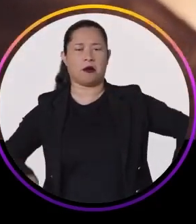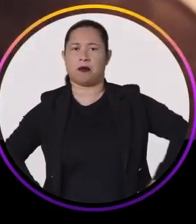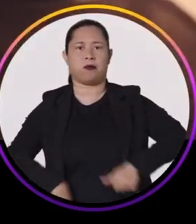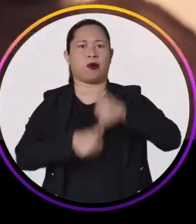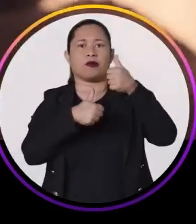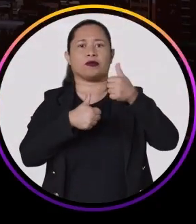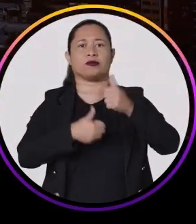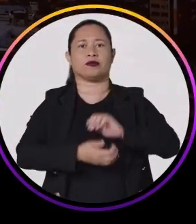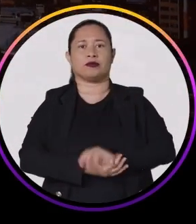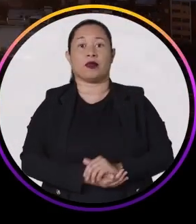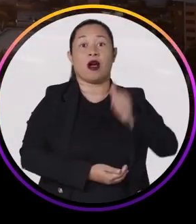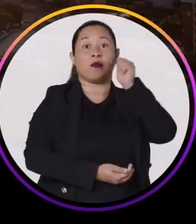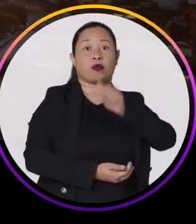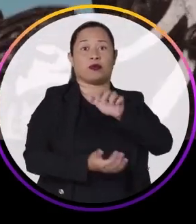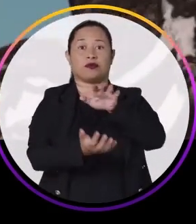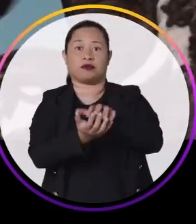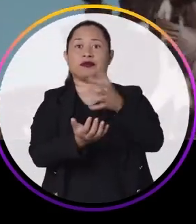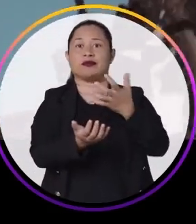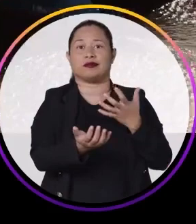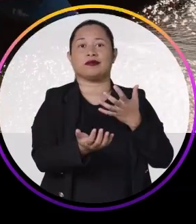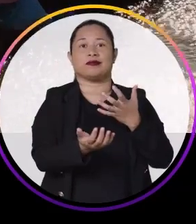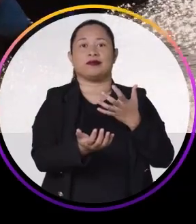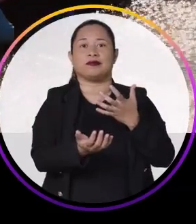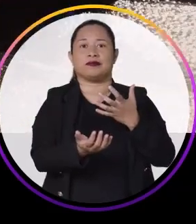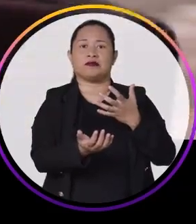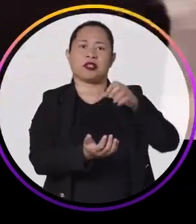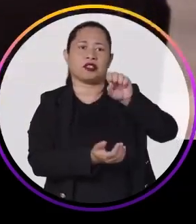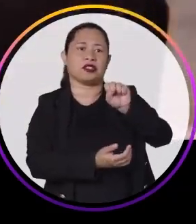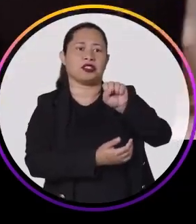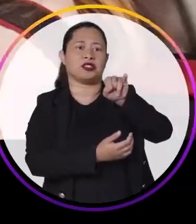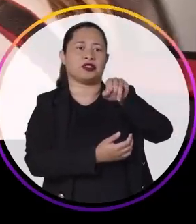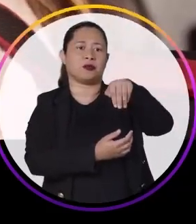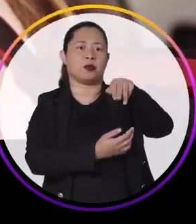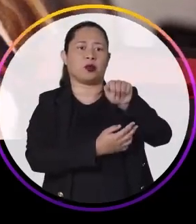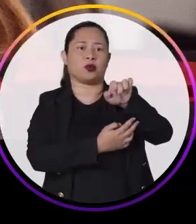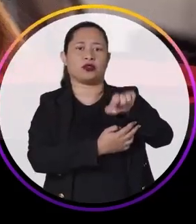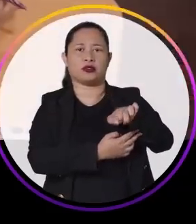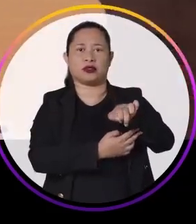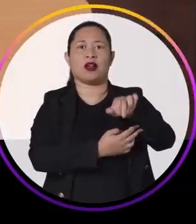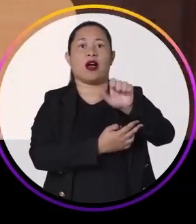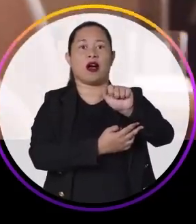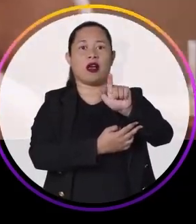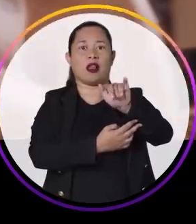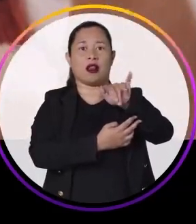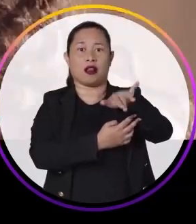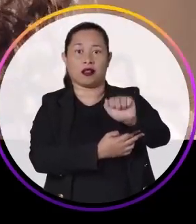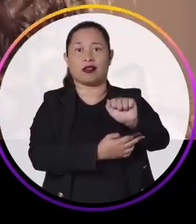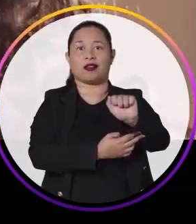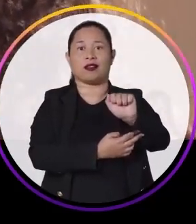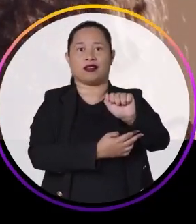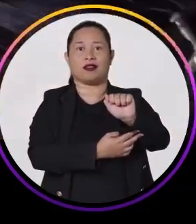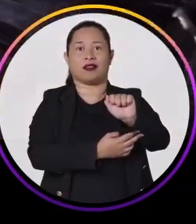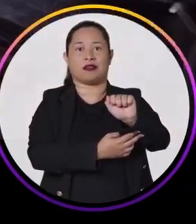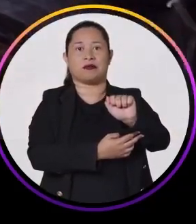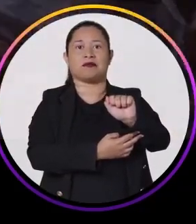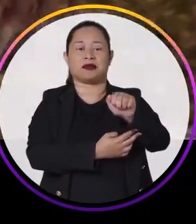melhor. A mulher que Pernambuco quer é Simone, Alana,